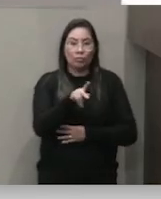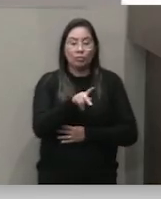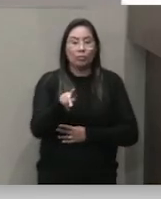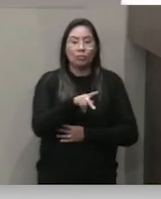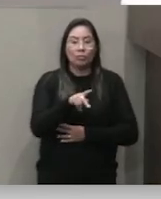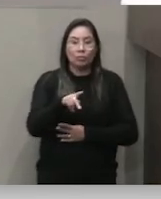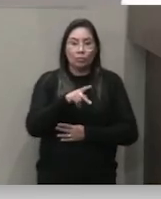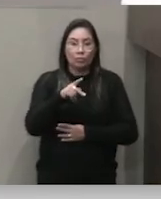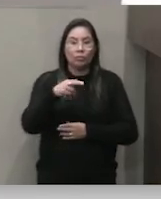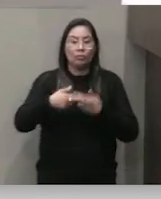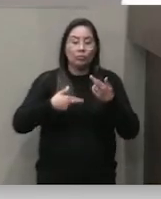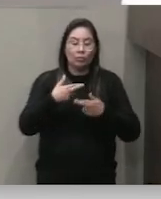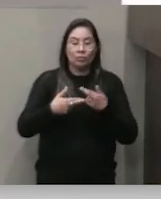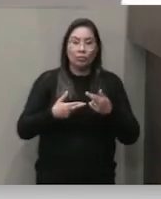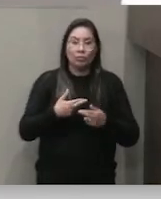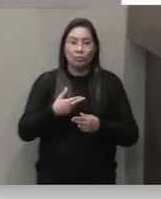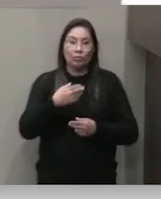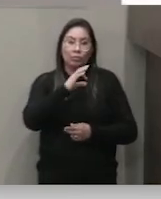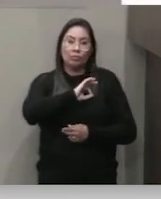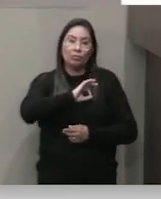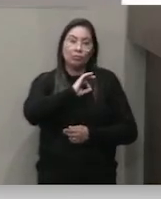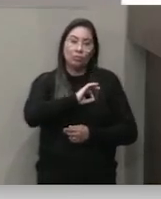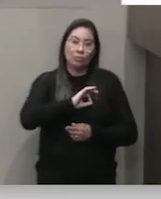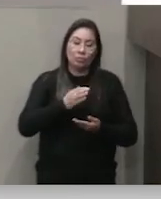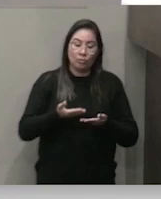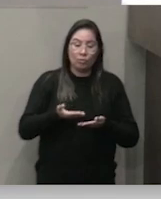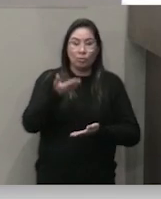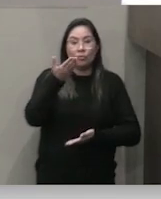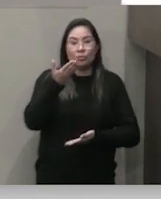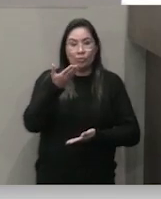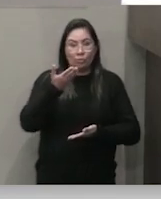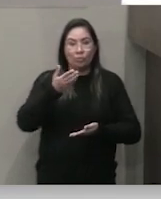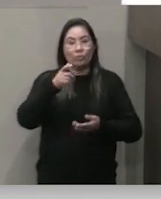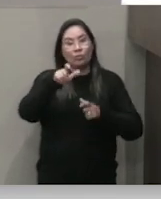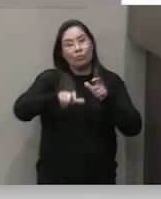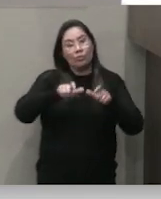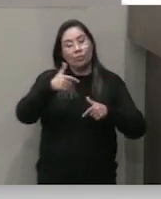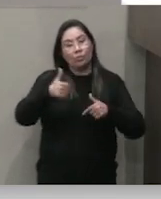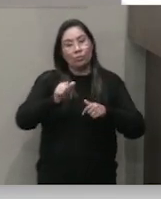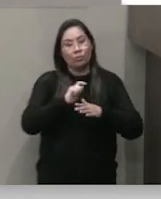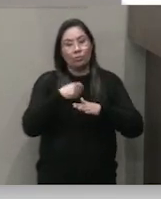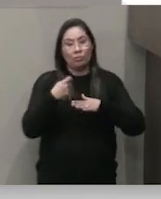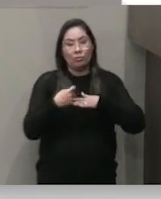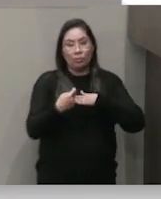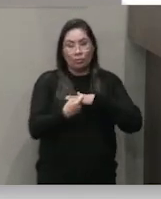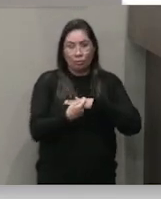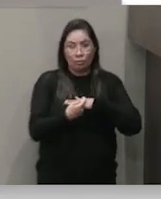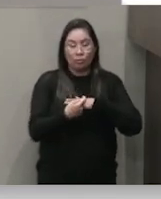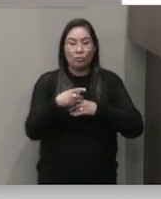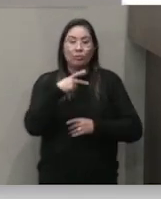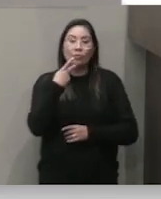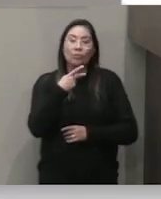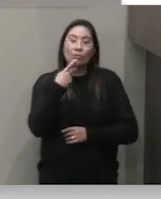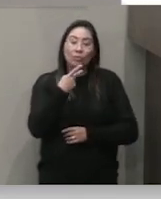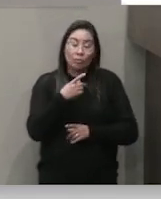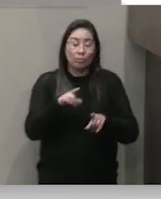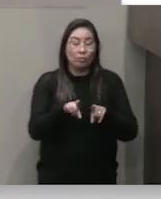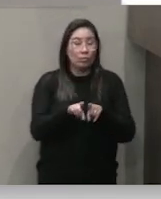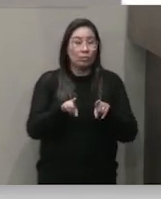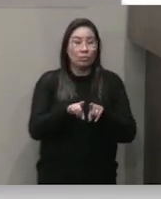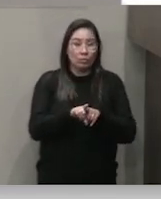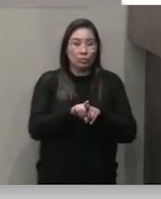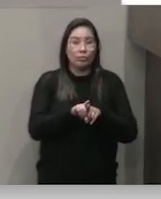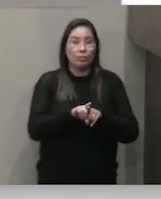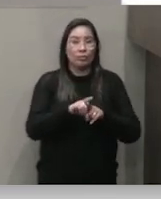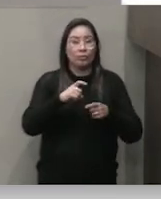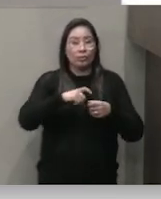que é a reformulação da gratificação para atendimento educacional especializado. Estamos falando, colegas vereadores, literalmente de